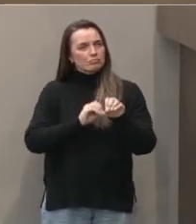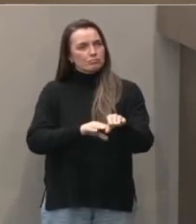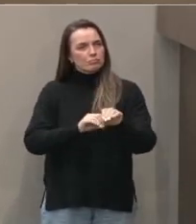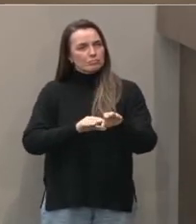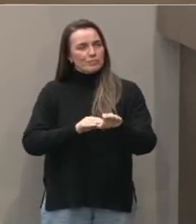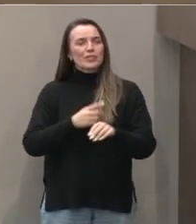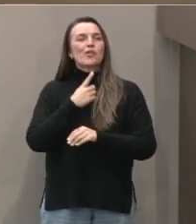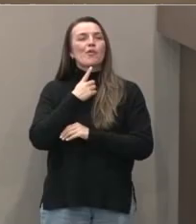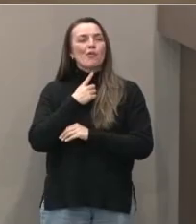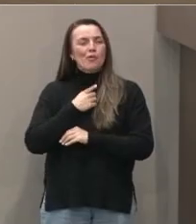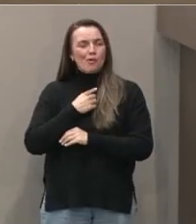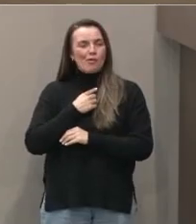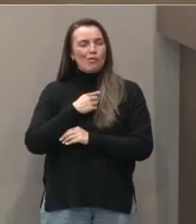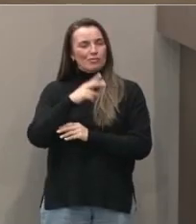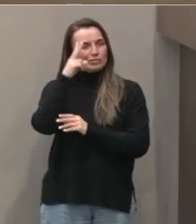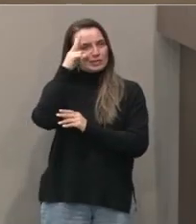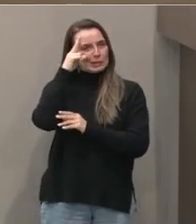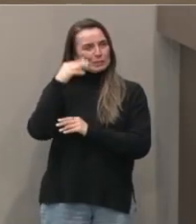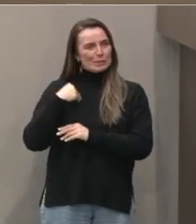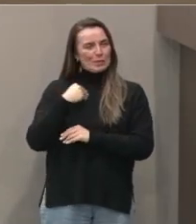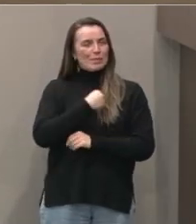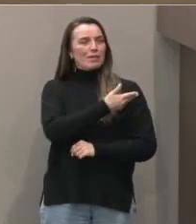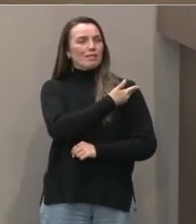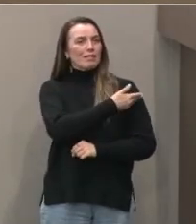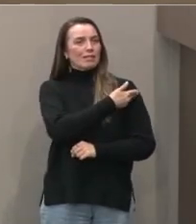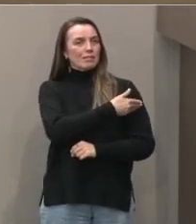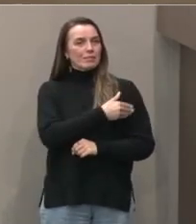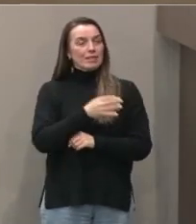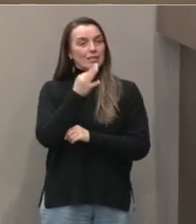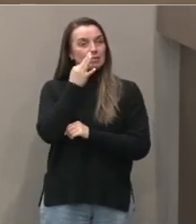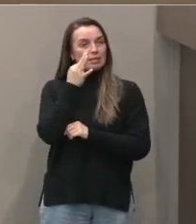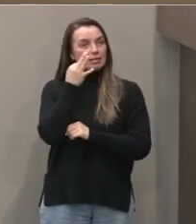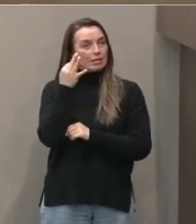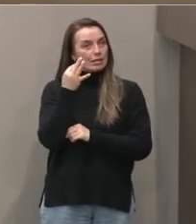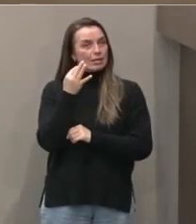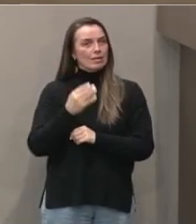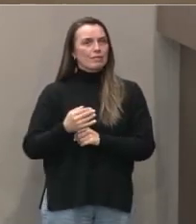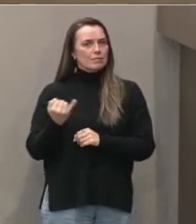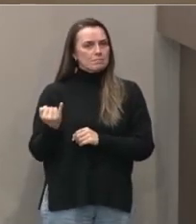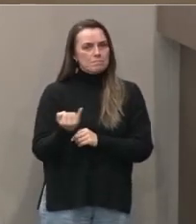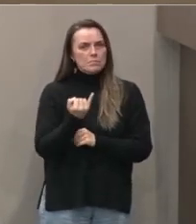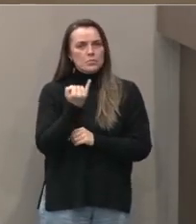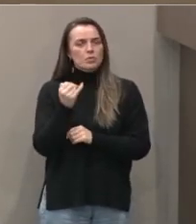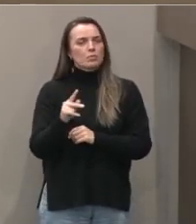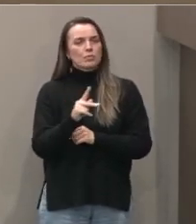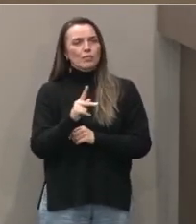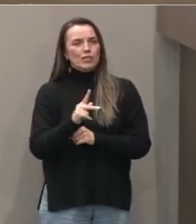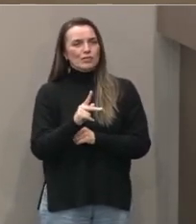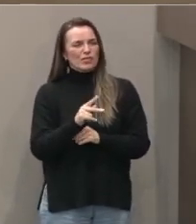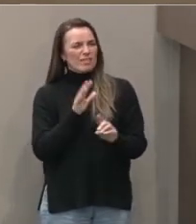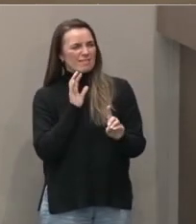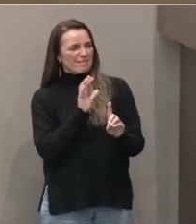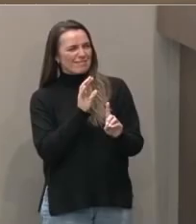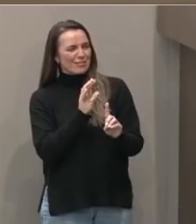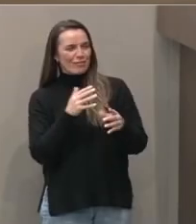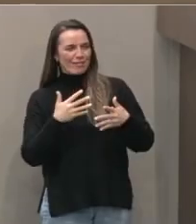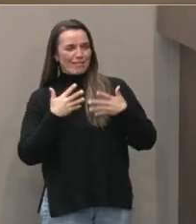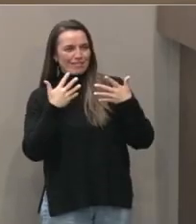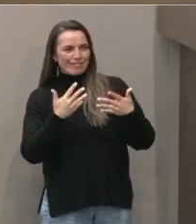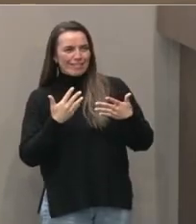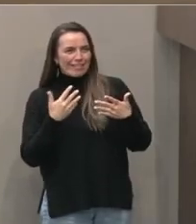nossos residentes e fellows dessa frase: a tarefa essencial do professor é despertar a alegria de trabalhar e conhecer.